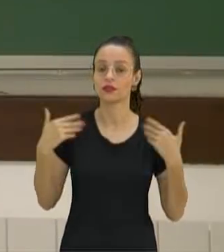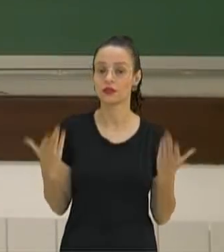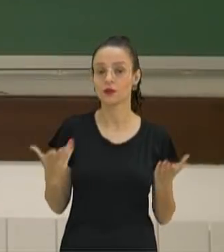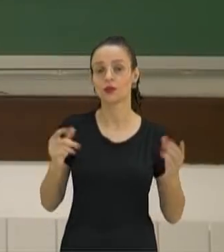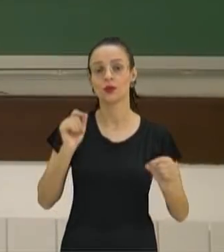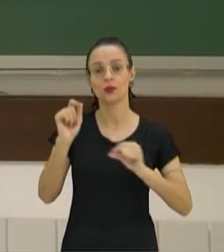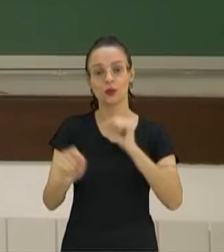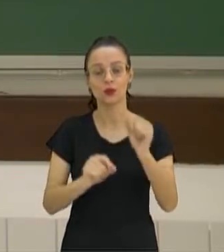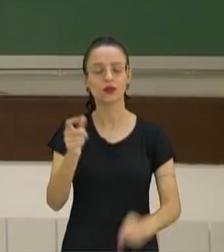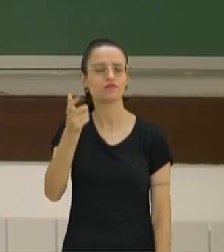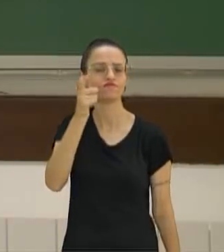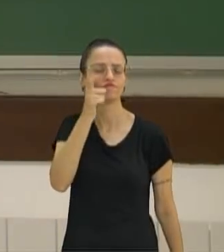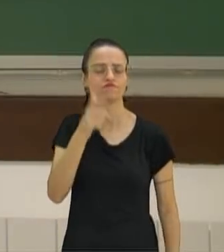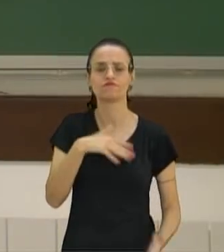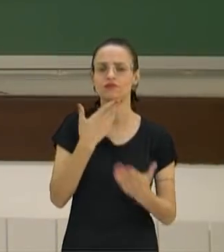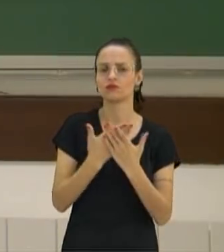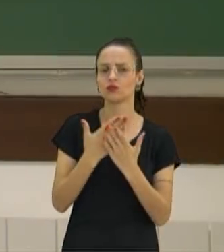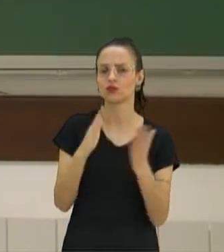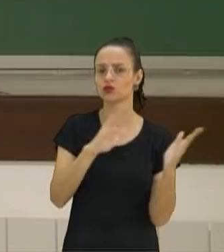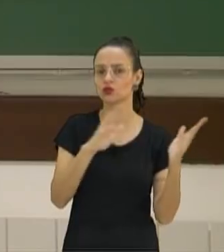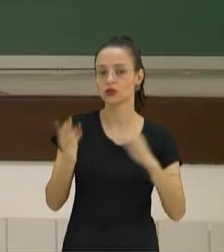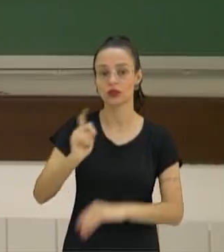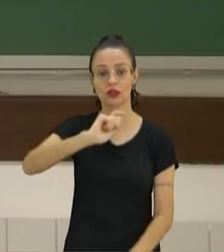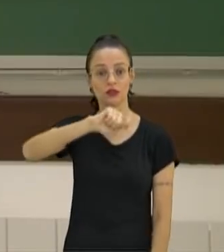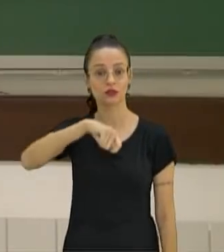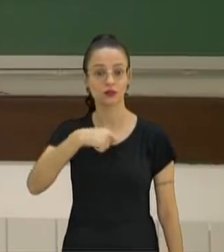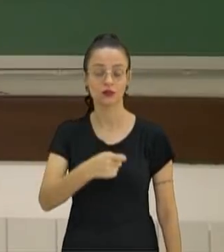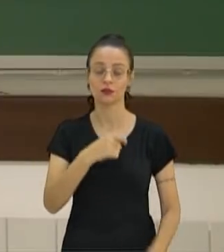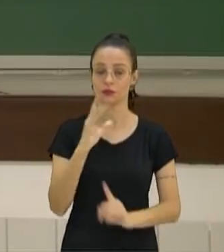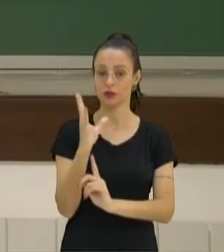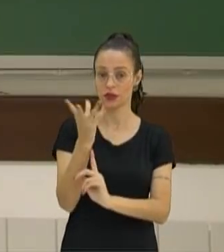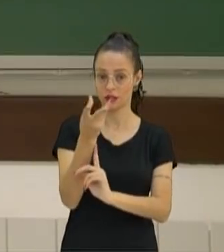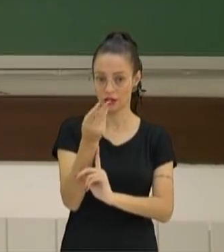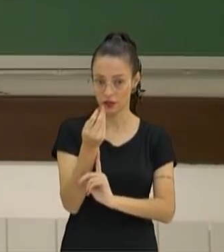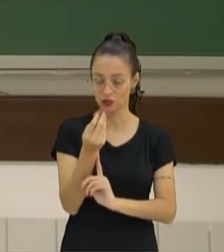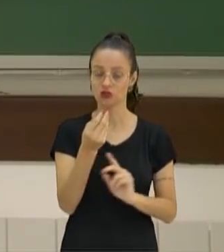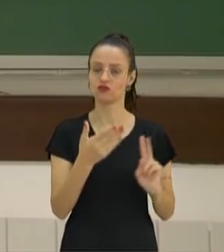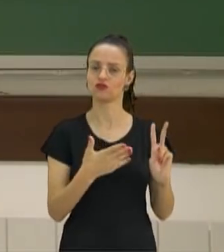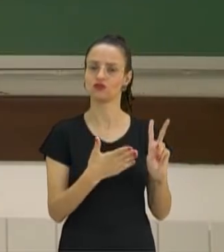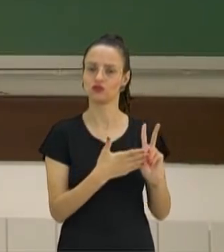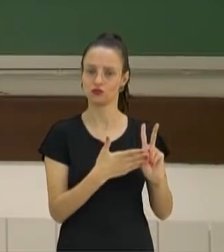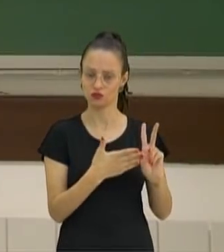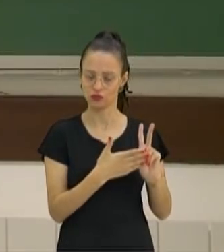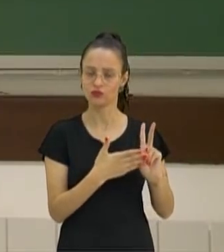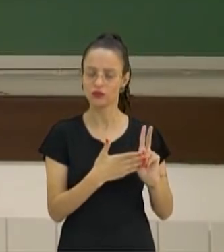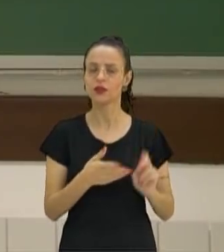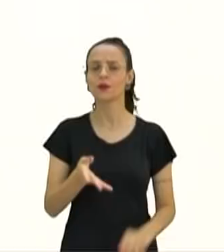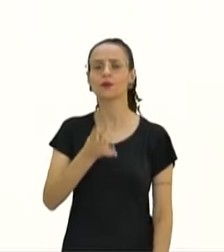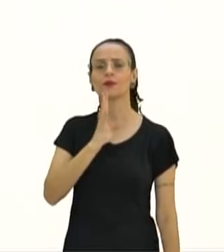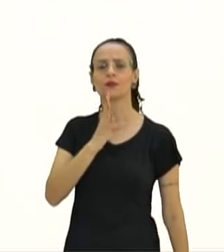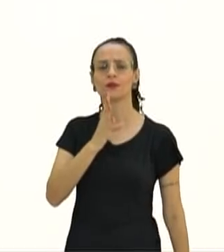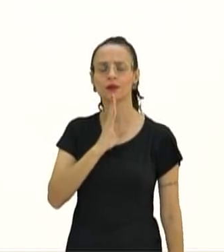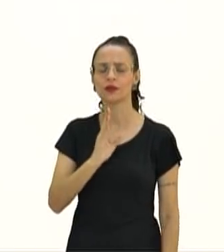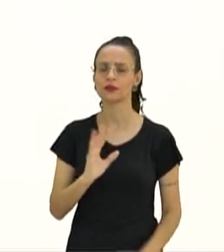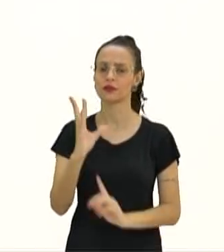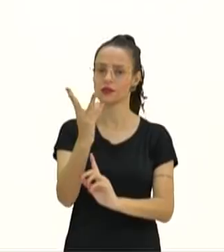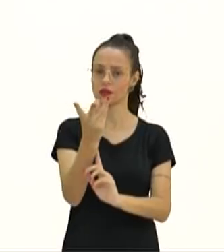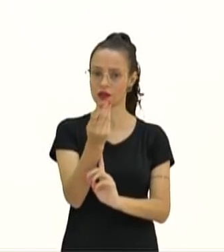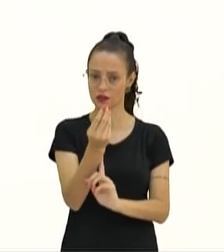gente vai ver sobre arte indígena, tá bom? Conhecer a arte indígena e